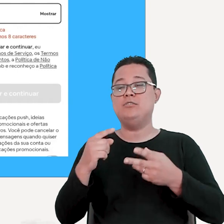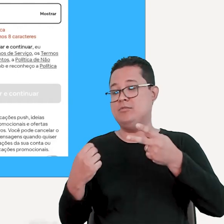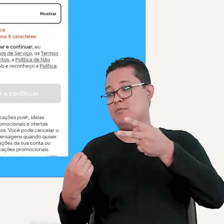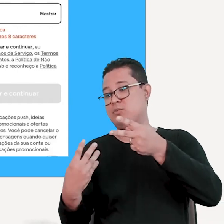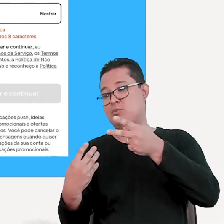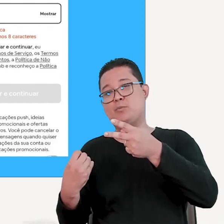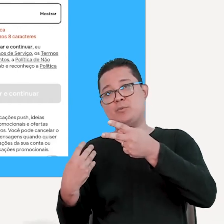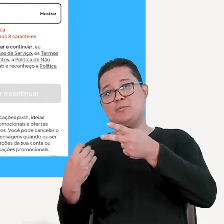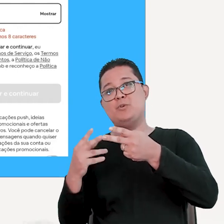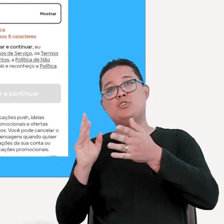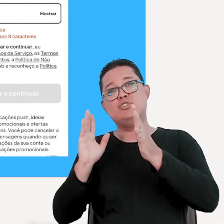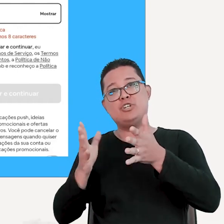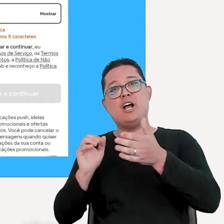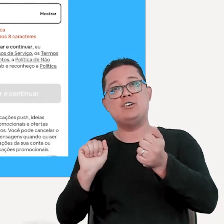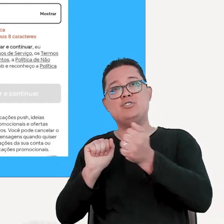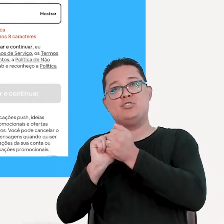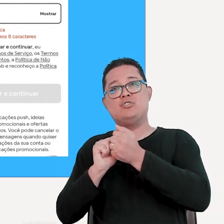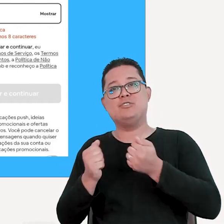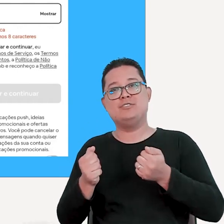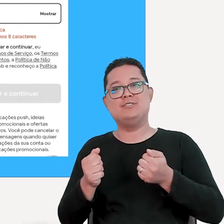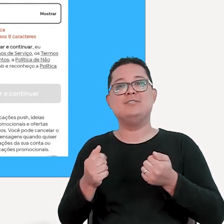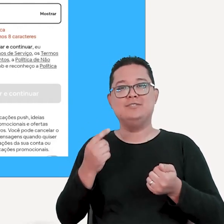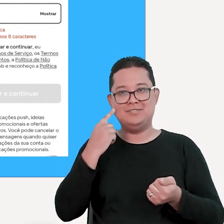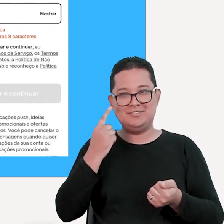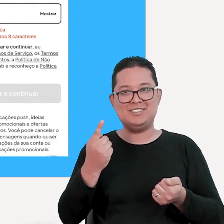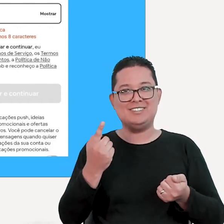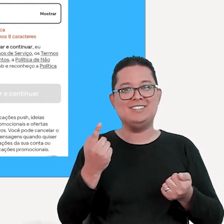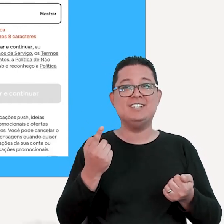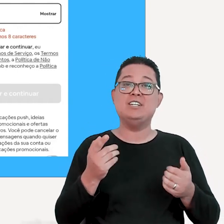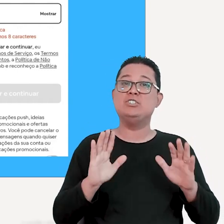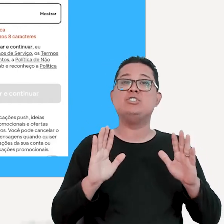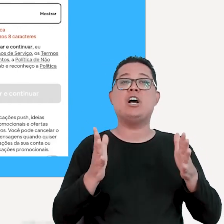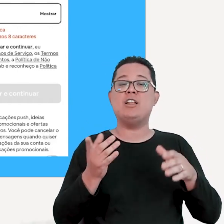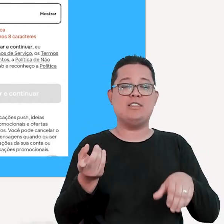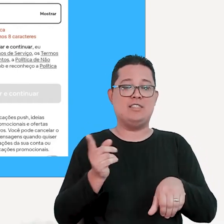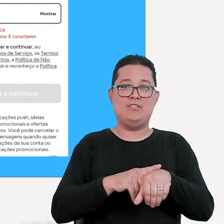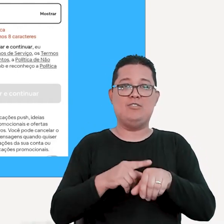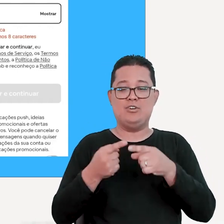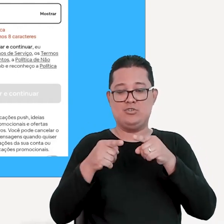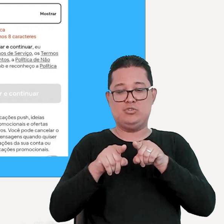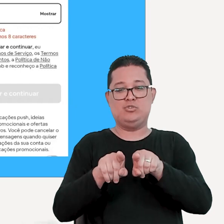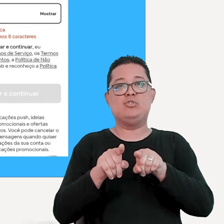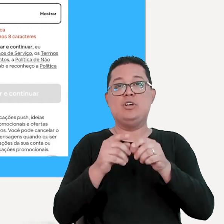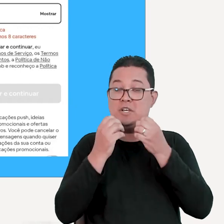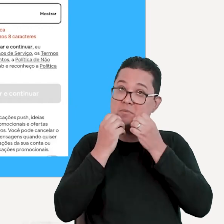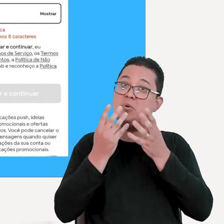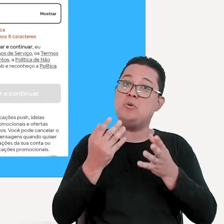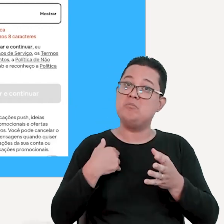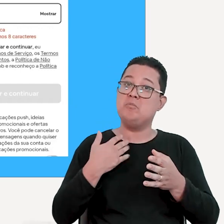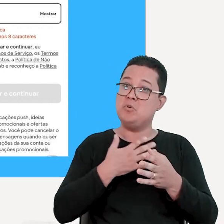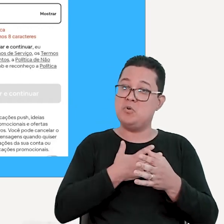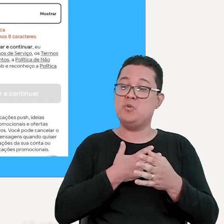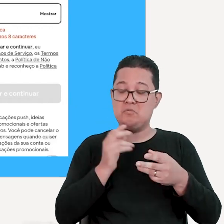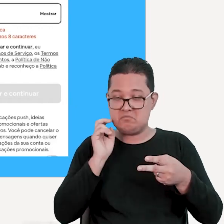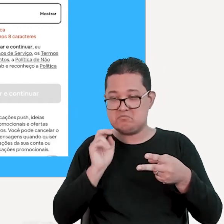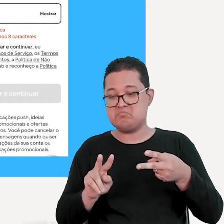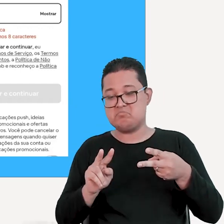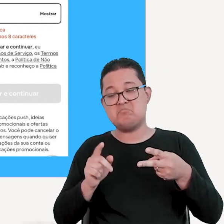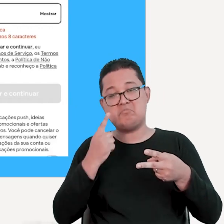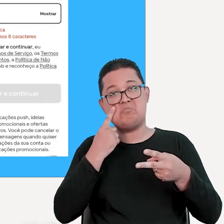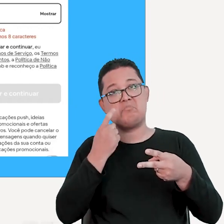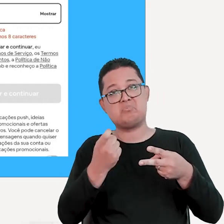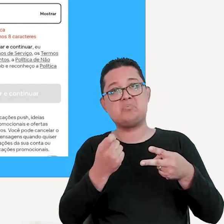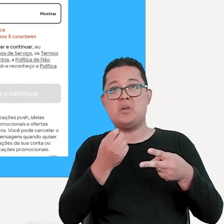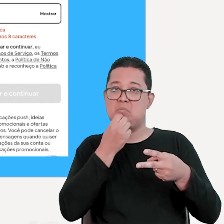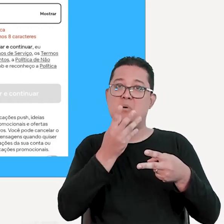aí eu tenho que fazer um clique e digitar novamente. Não, aqui essas dicas já aparecem de forma automática, o que eu